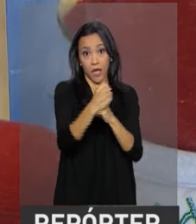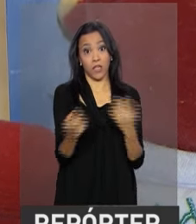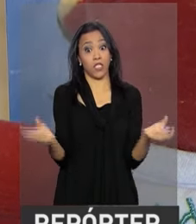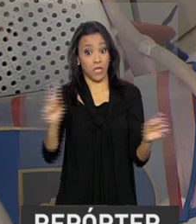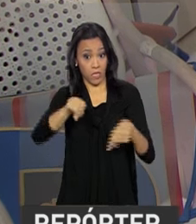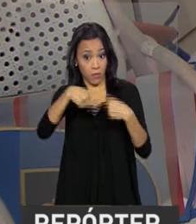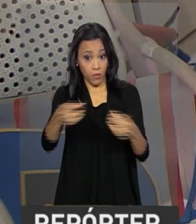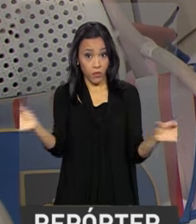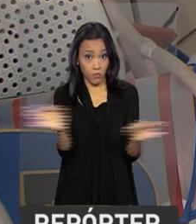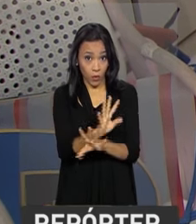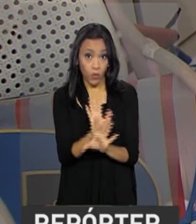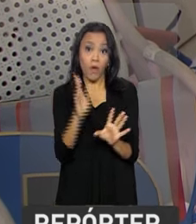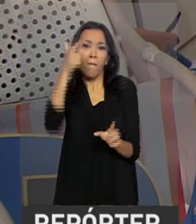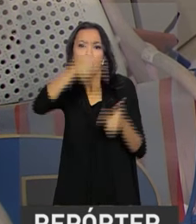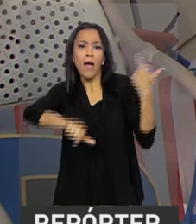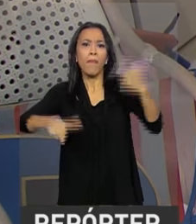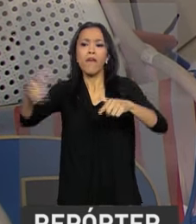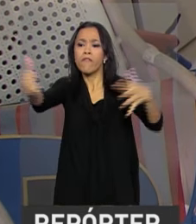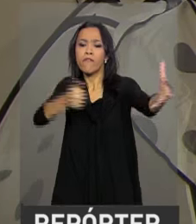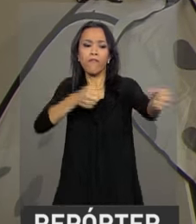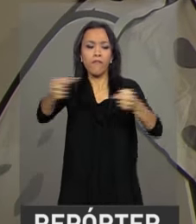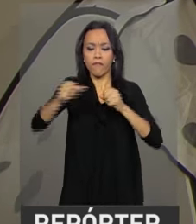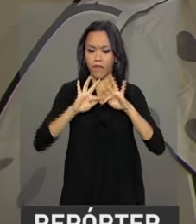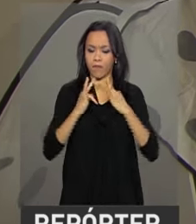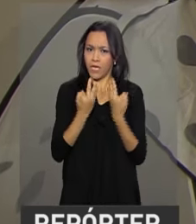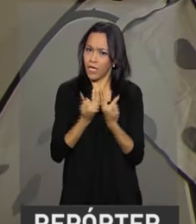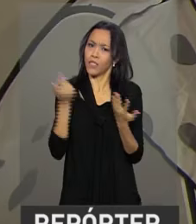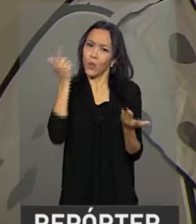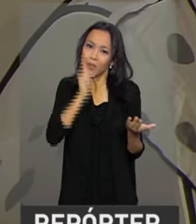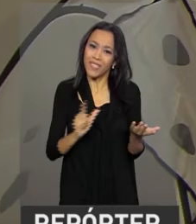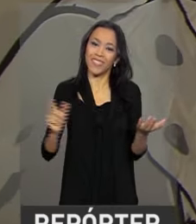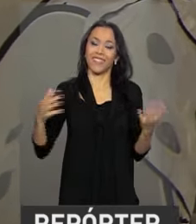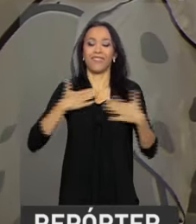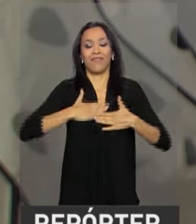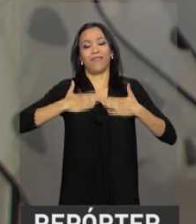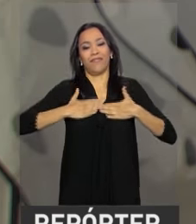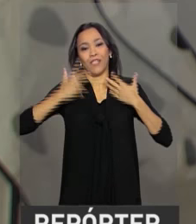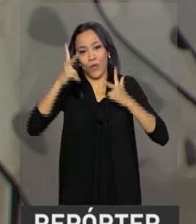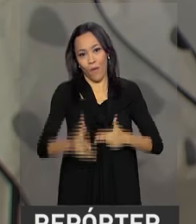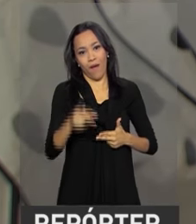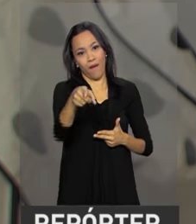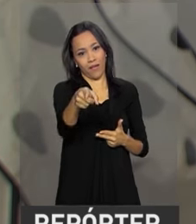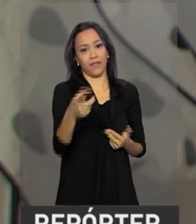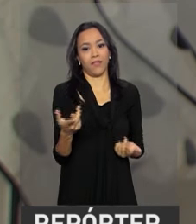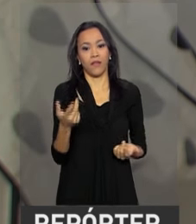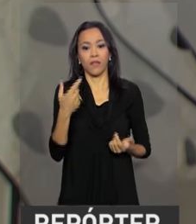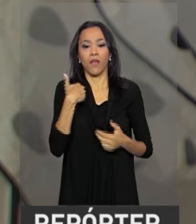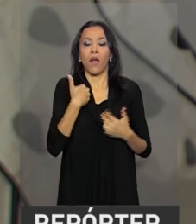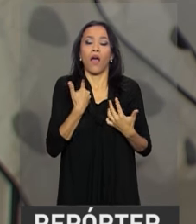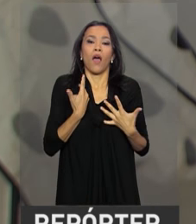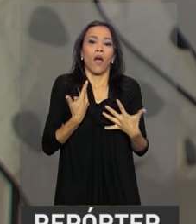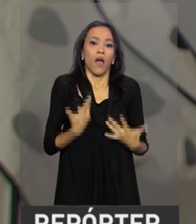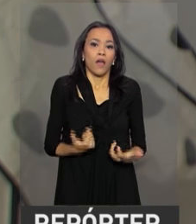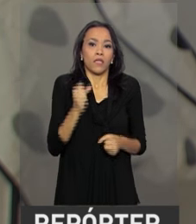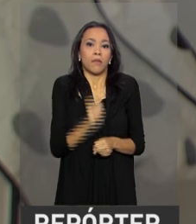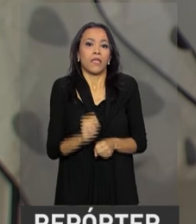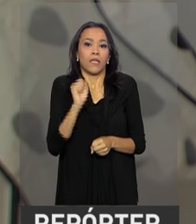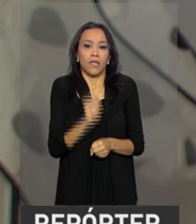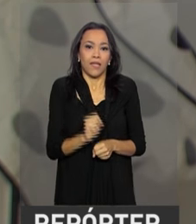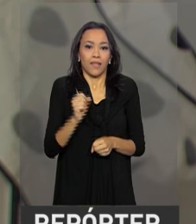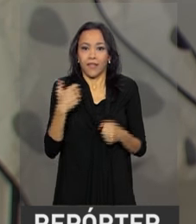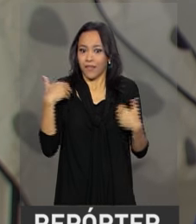dessas mudanças, mais famílias como a do Danilo e da Raíssa possam estar completas e felizes. Você morre de cansaço, tem duas pessoas pondo a